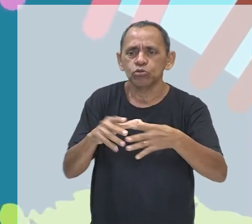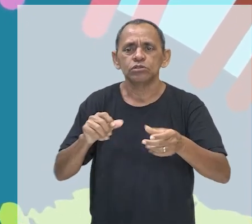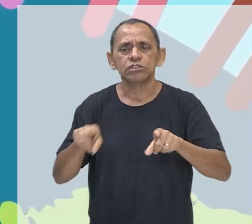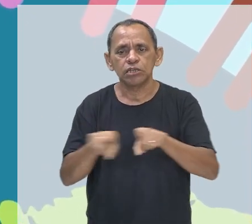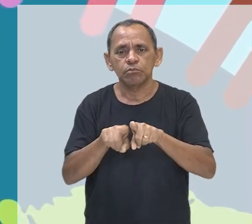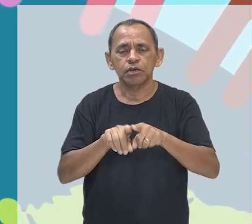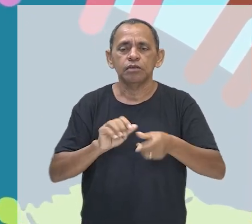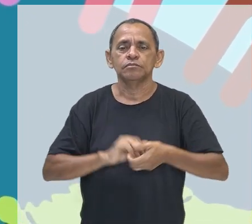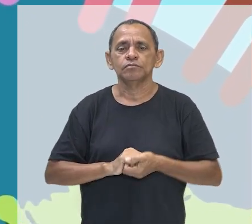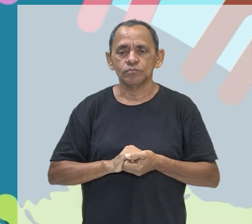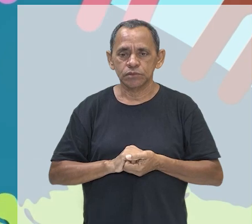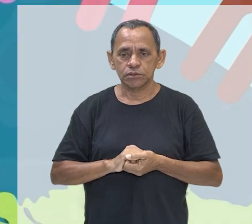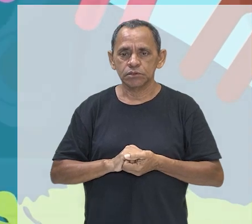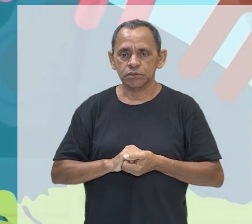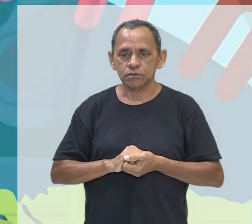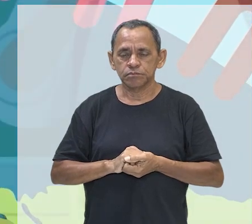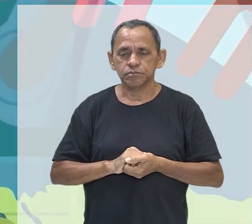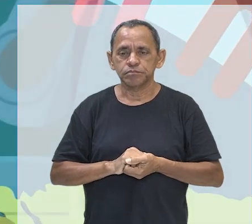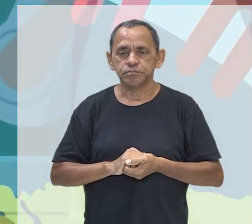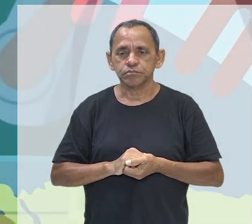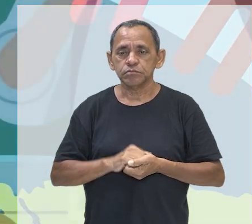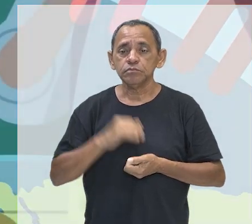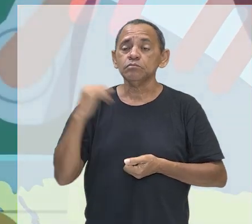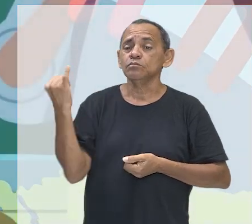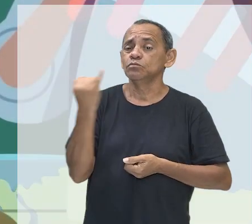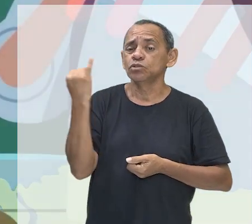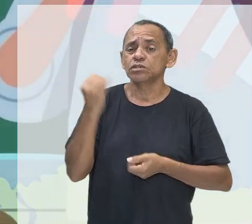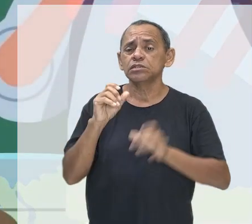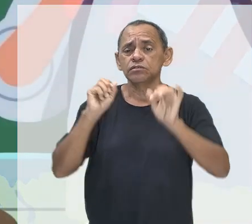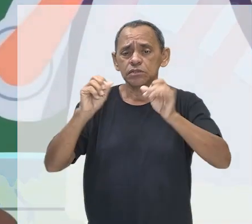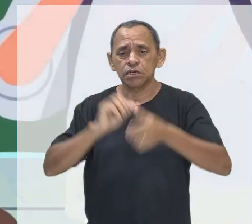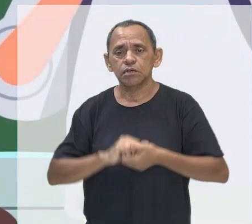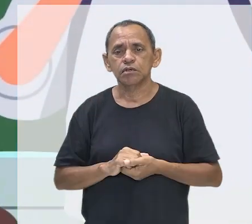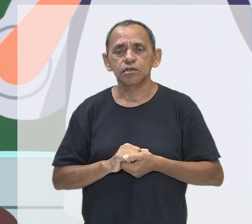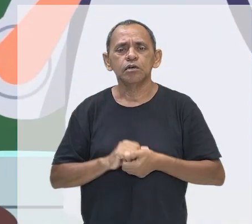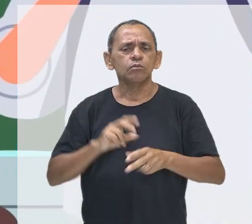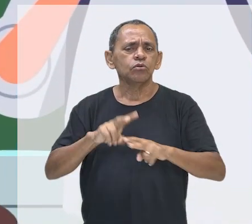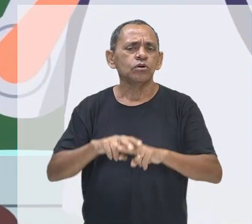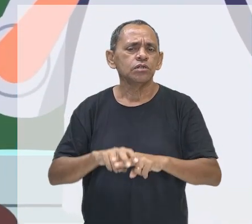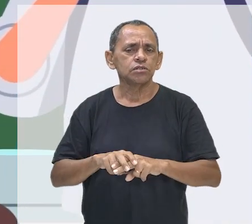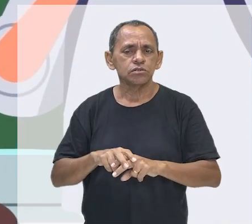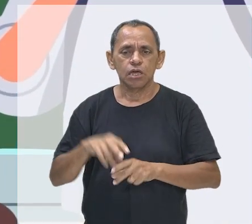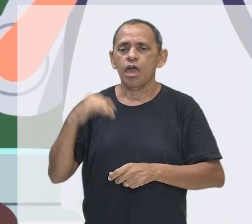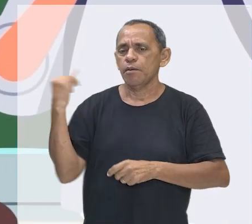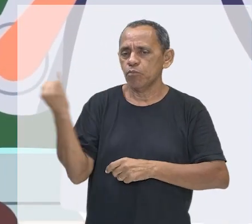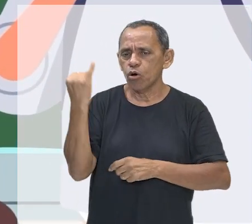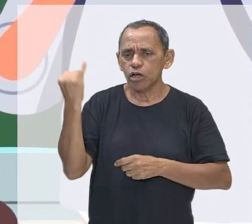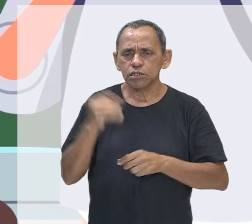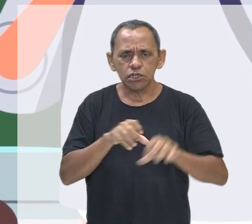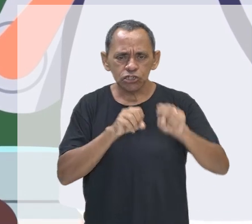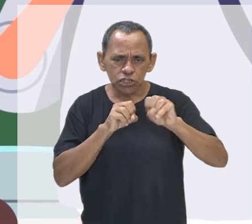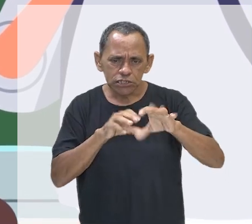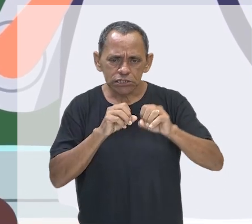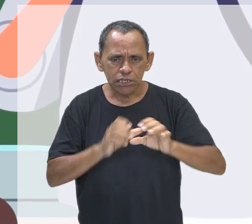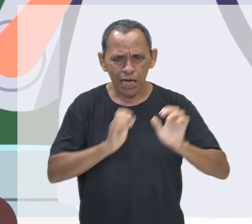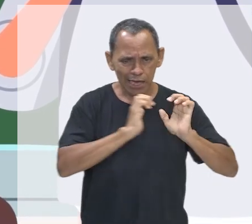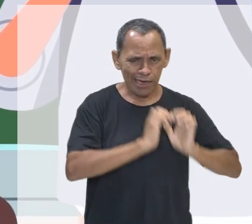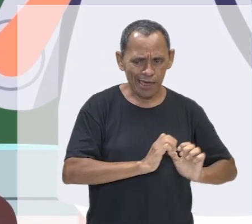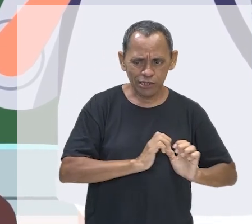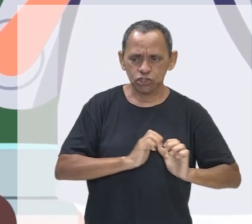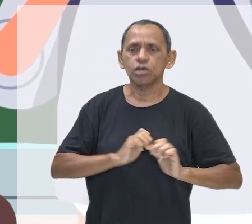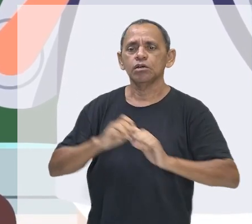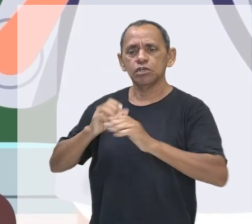seriam impossíveis. Portanto, ensinar e praticar a ética e a moral é essencial